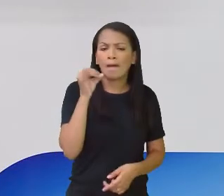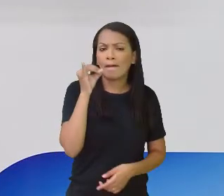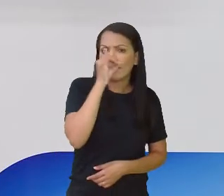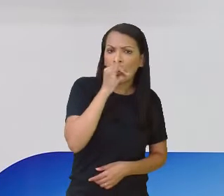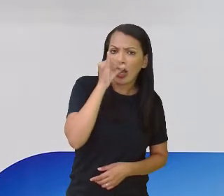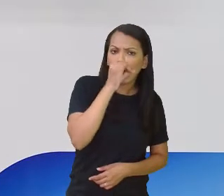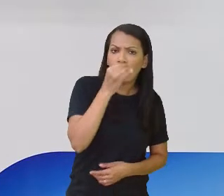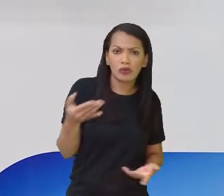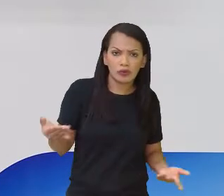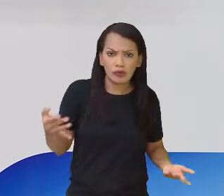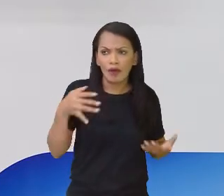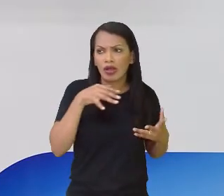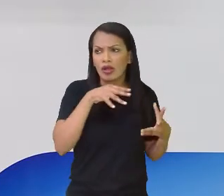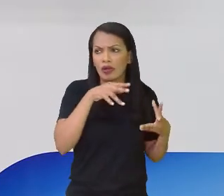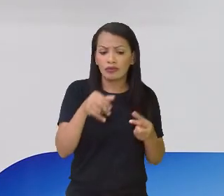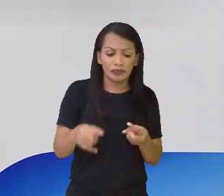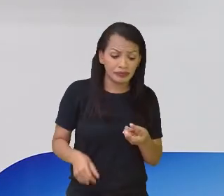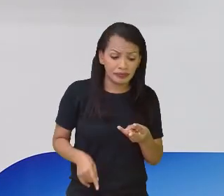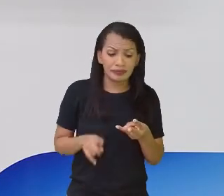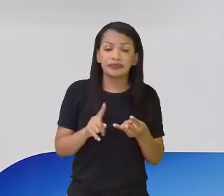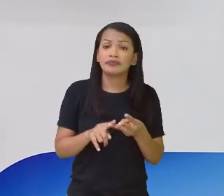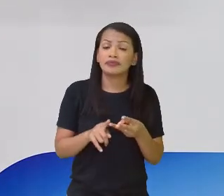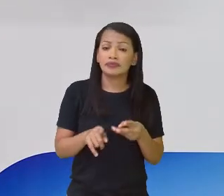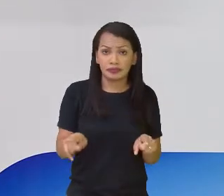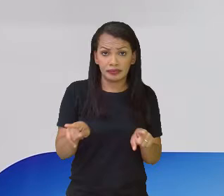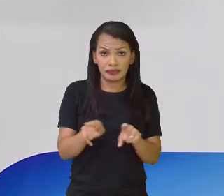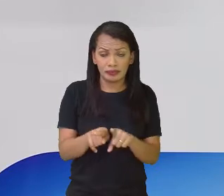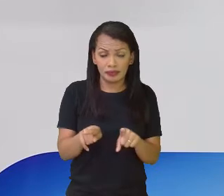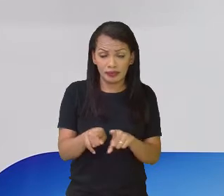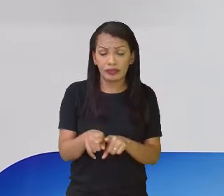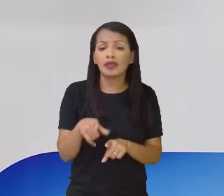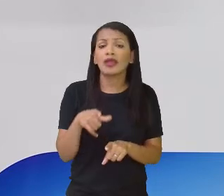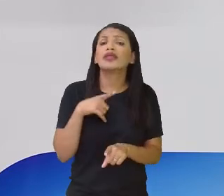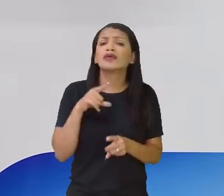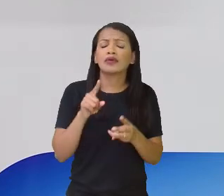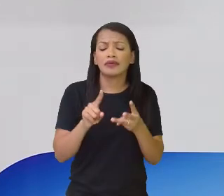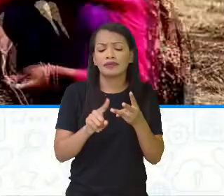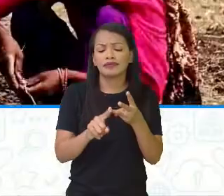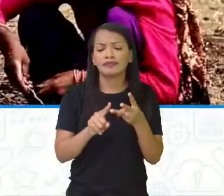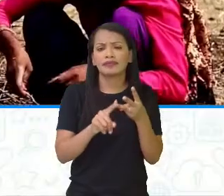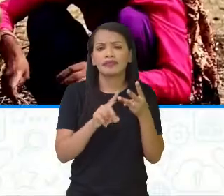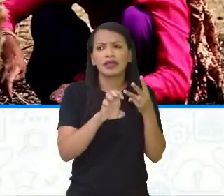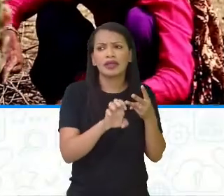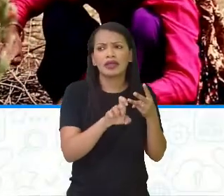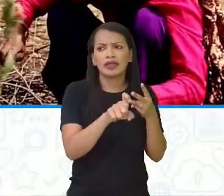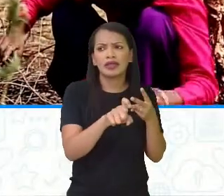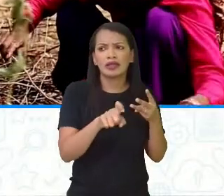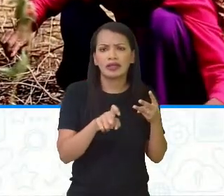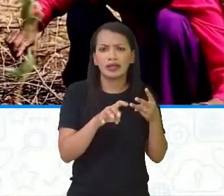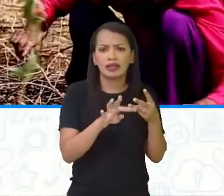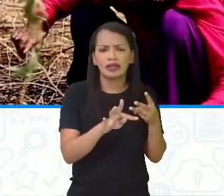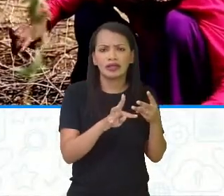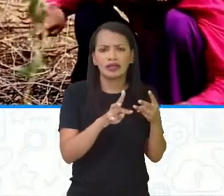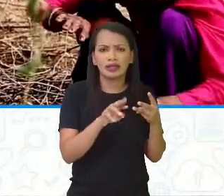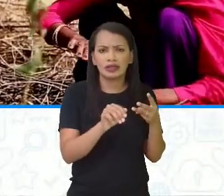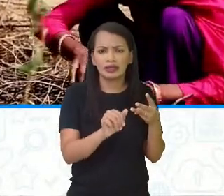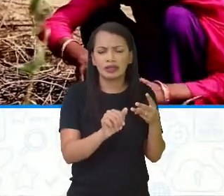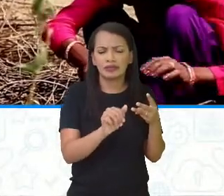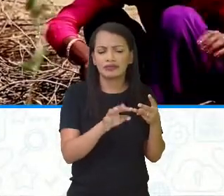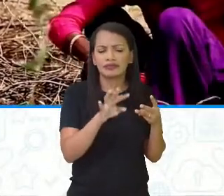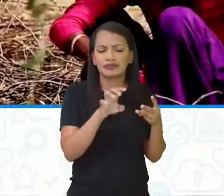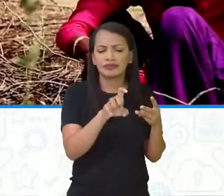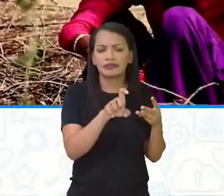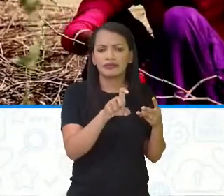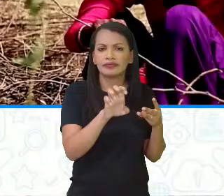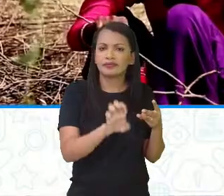agricultura, pecuária, e lá também nós vamos ter o extrativismo, extrair a matéria-prima para